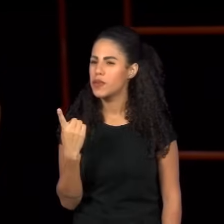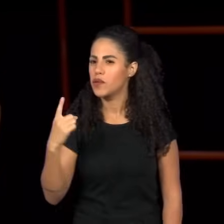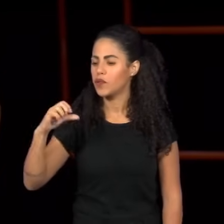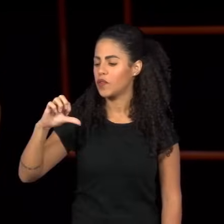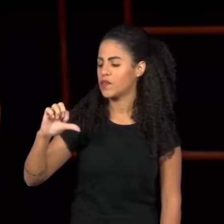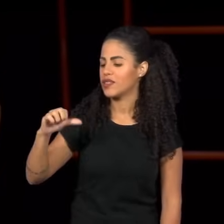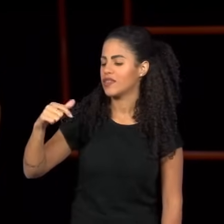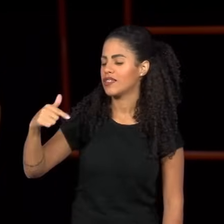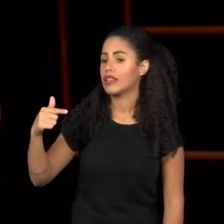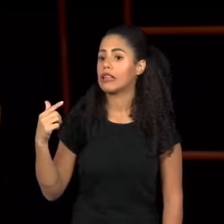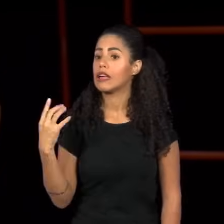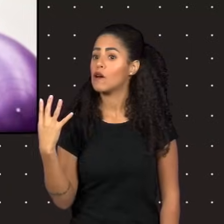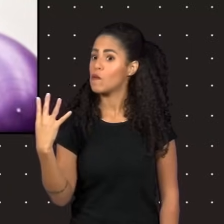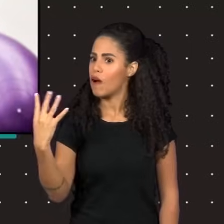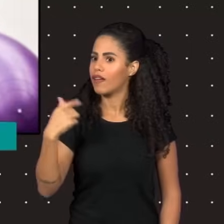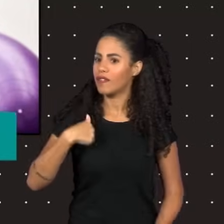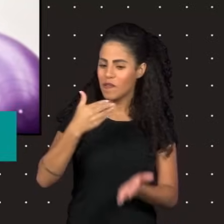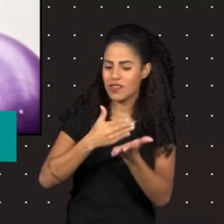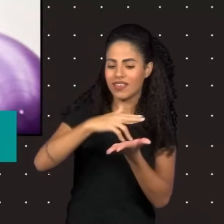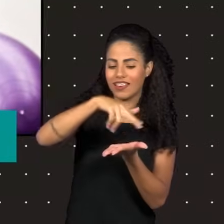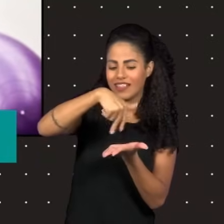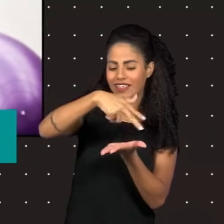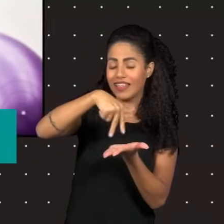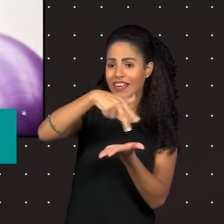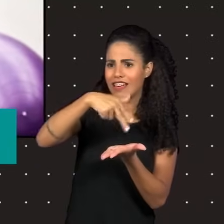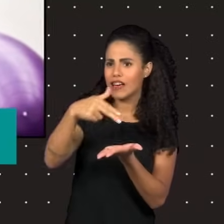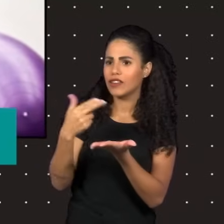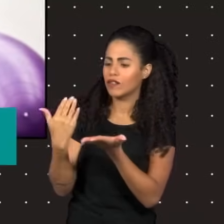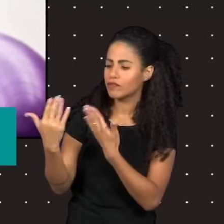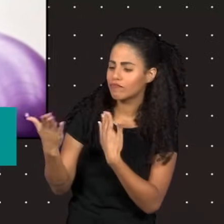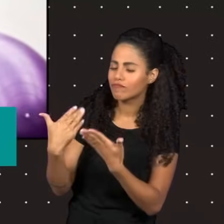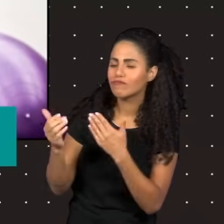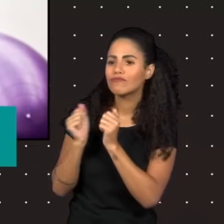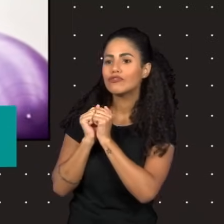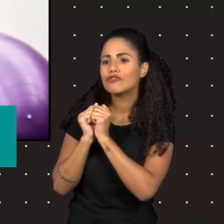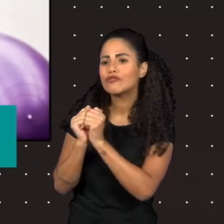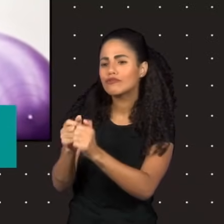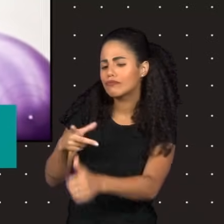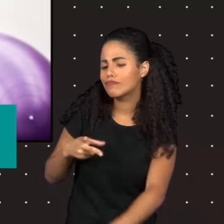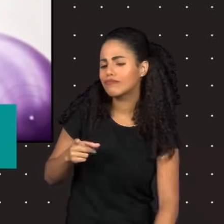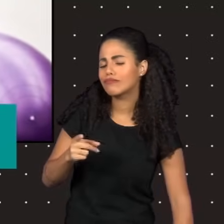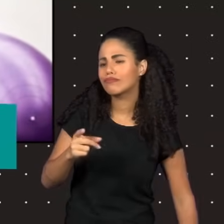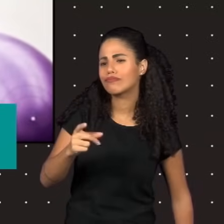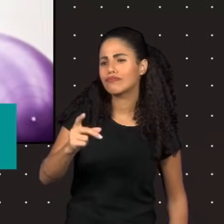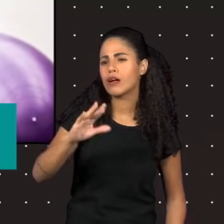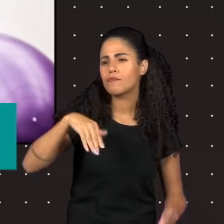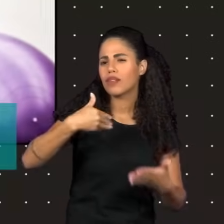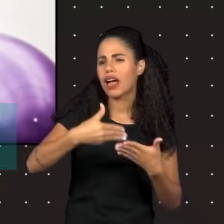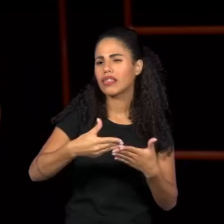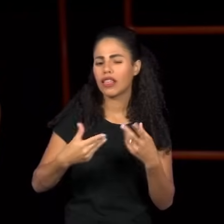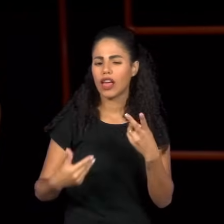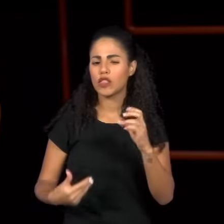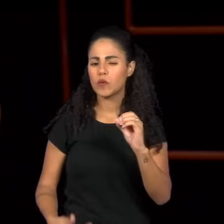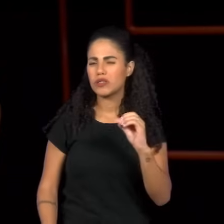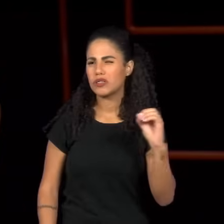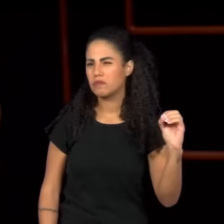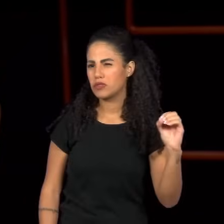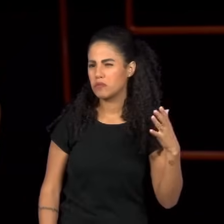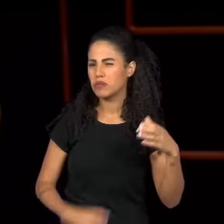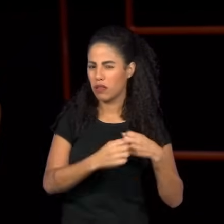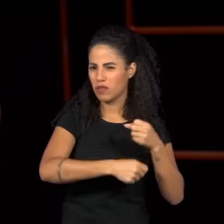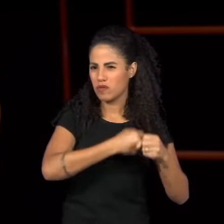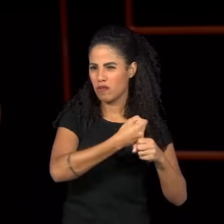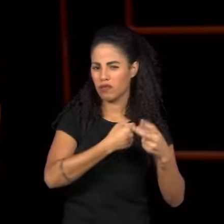fazer as aulas dele de dança e convivemos muito assim até acho que o ano 2000, 2000 e pouco por aí.